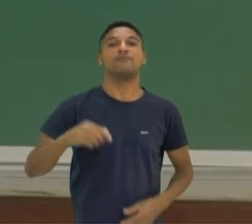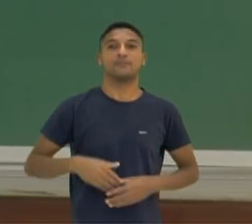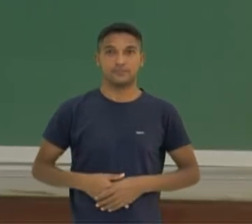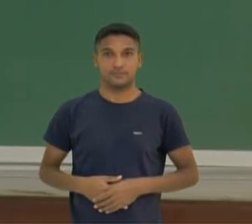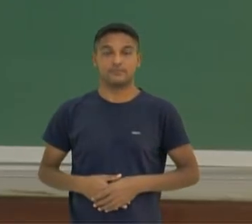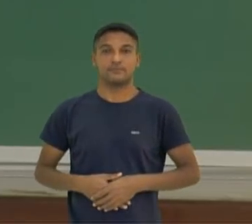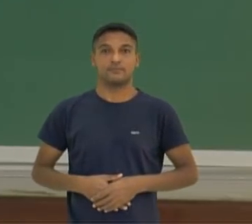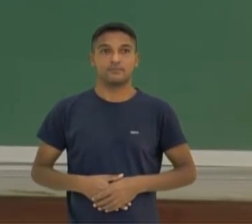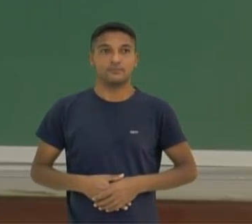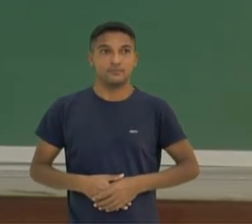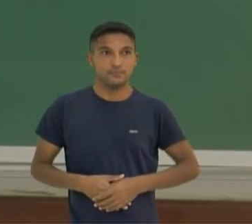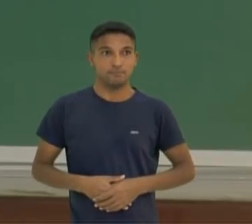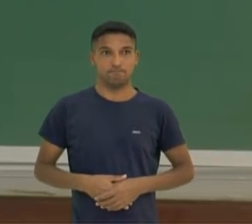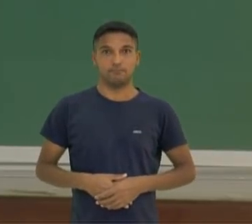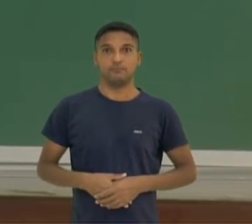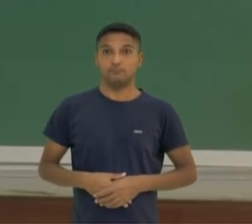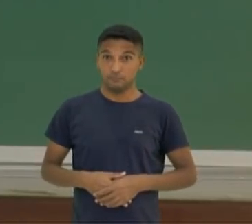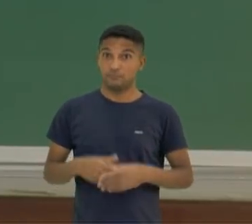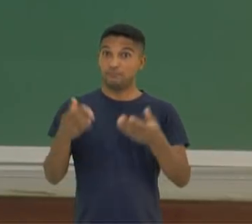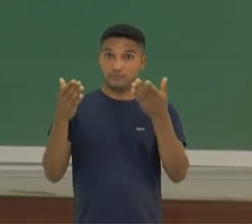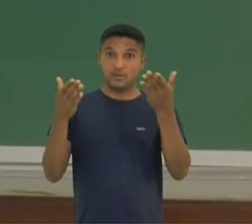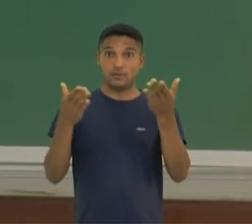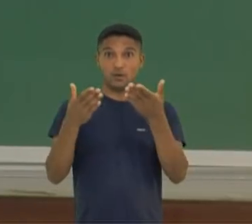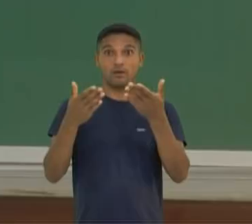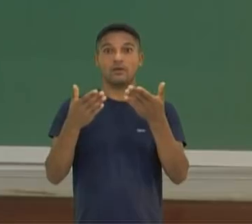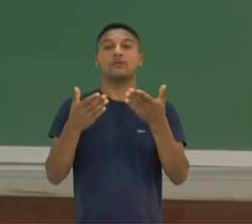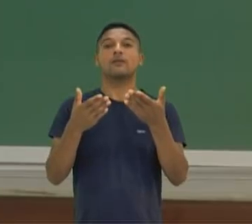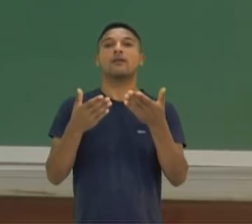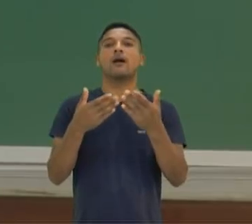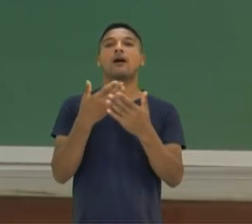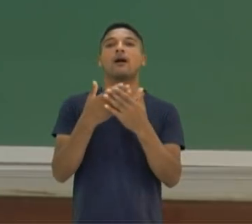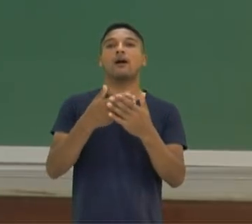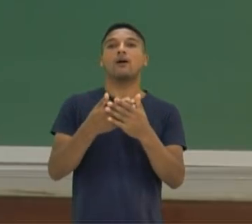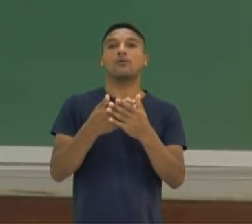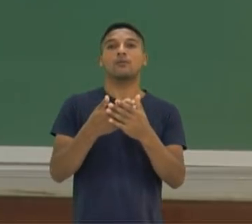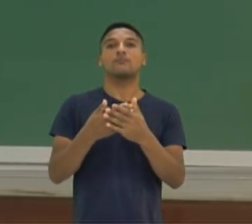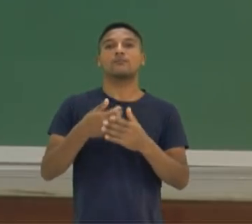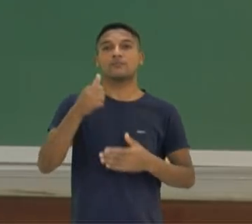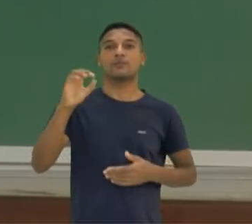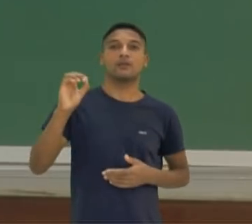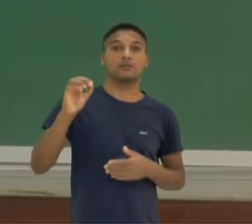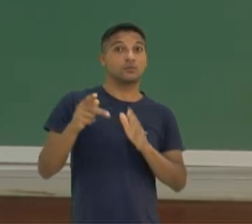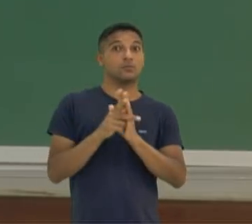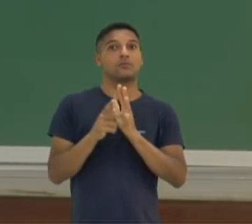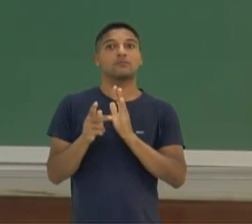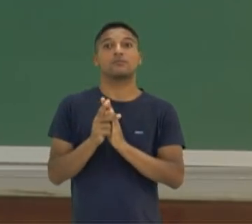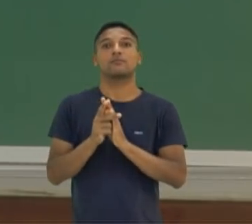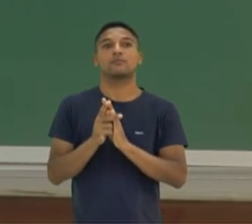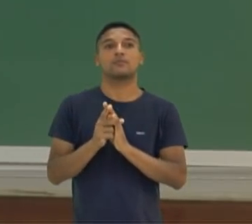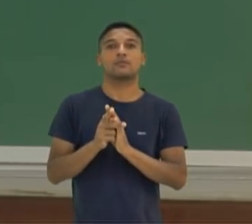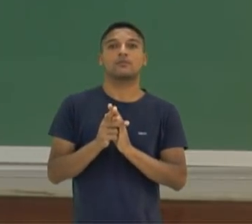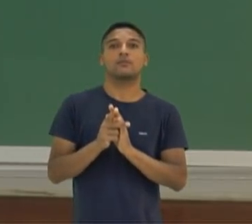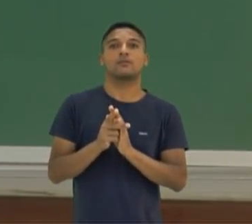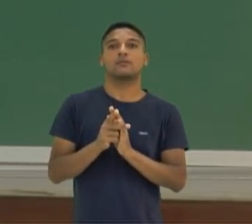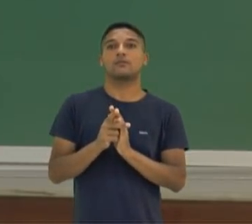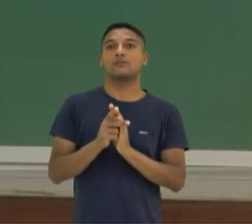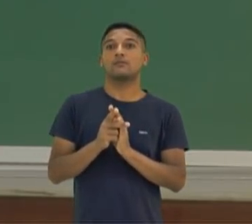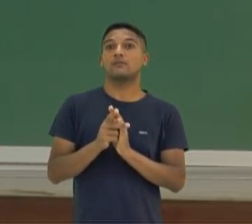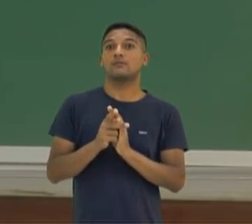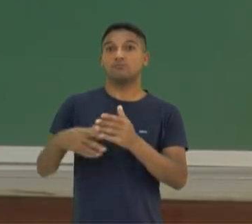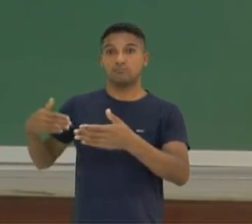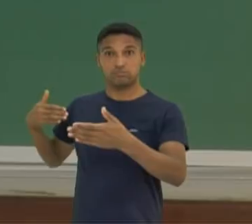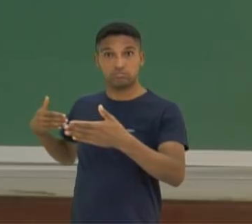equações. E essa será a nossa 10ª aula de equações também. Então, hoje vamos